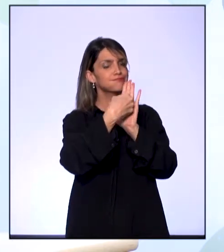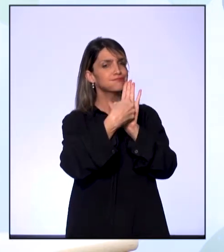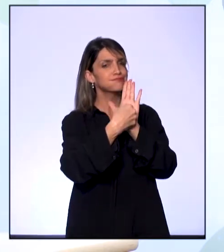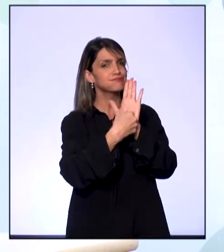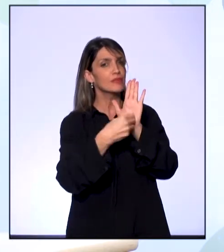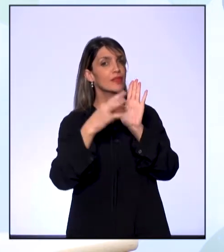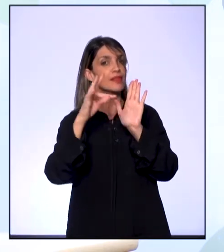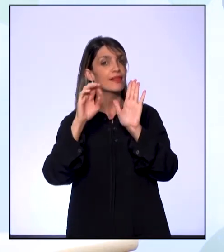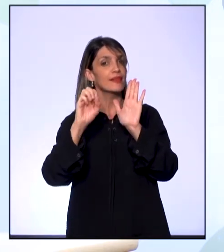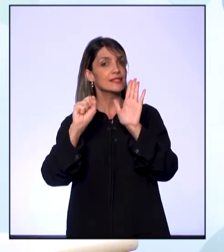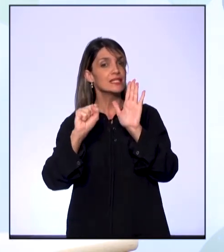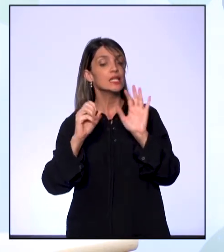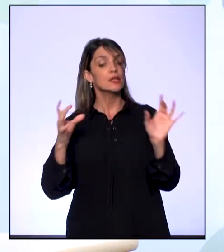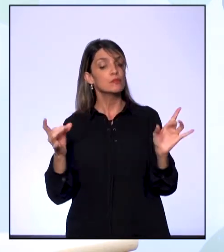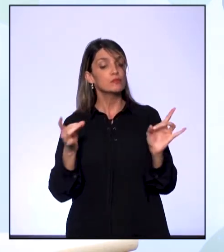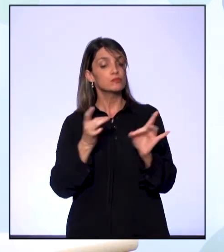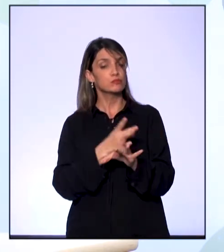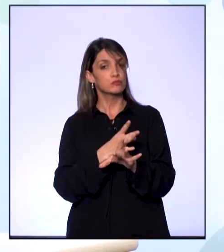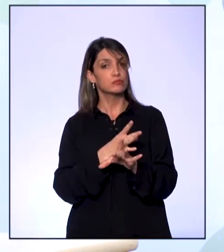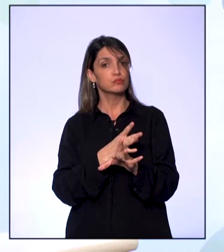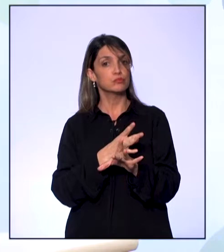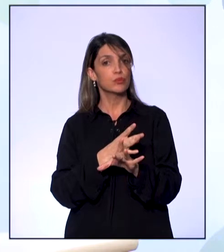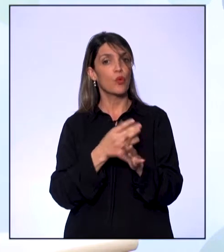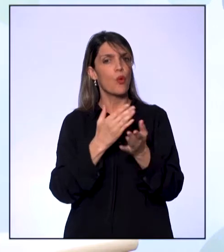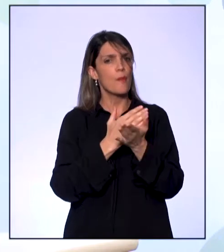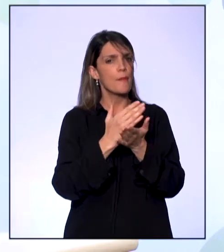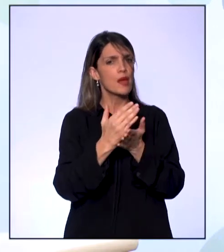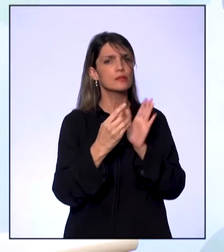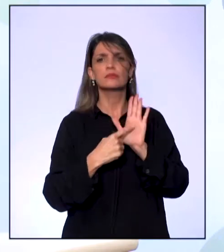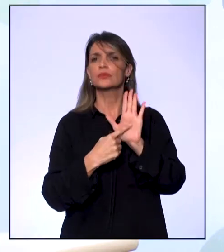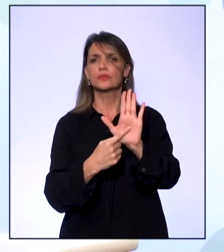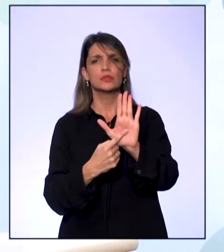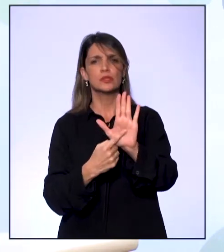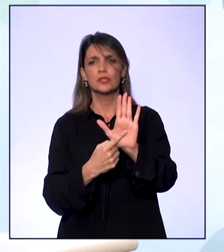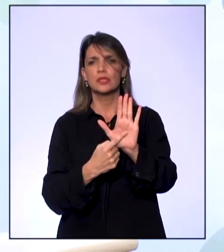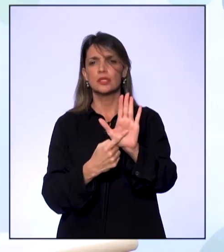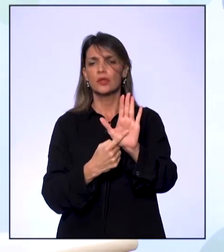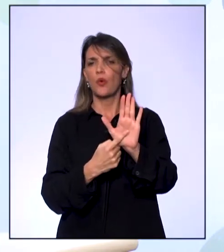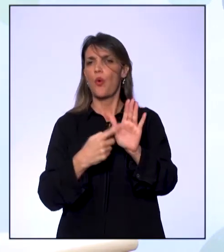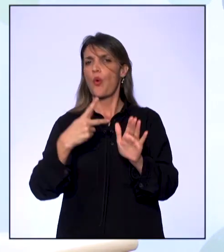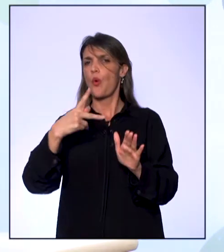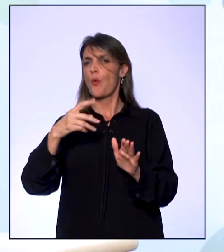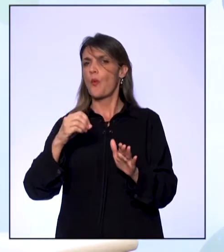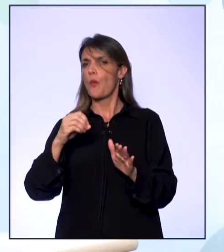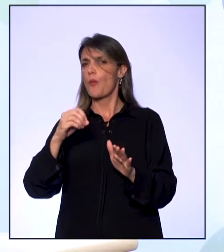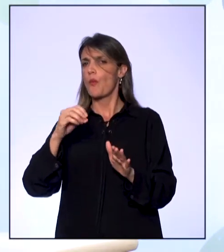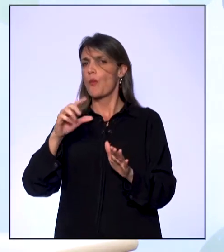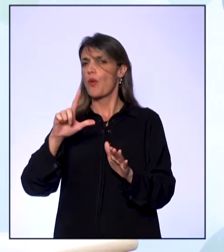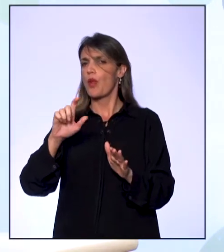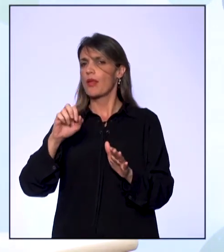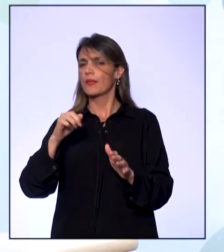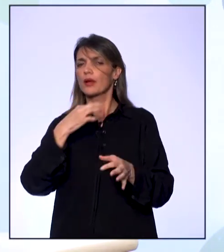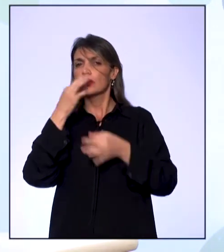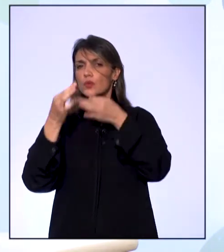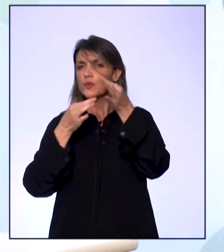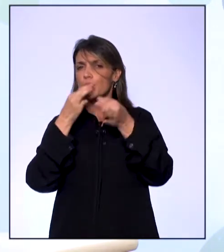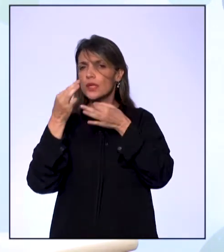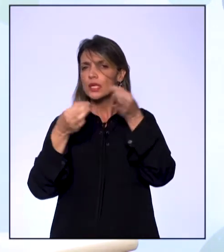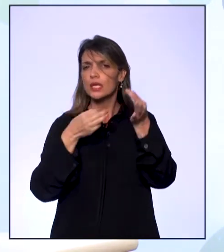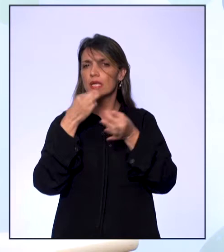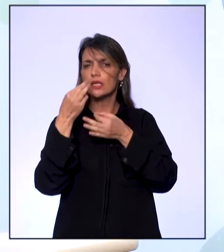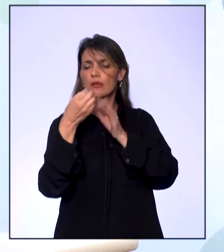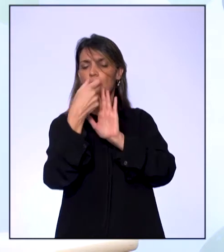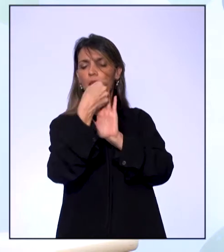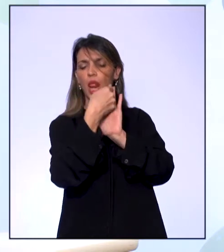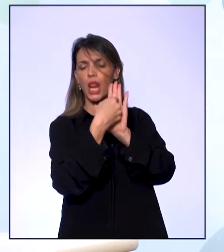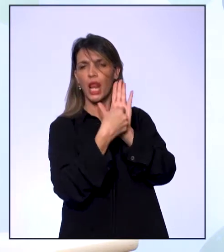e conclusão. Então, você introduz apresentando a questão polêmica, apresentando o argumento, desenvolve com os argumentos que